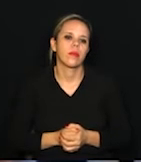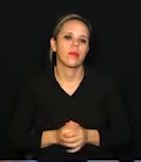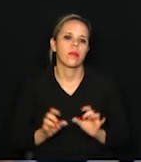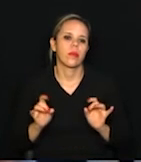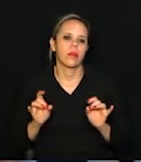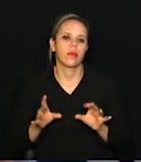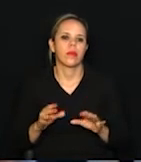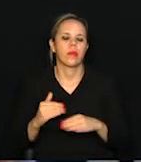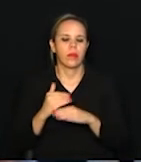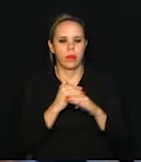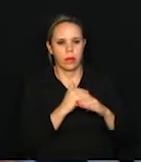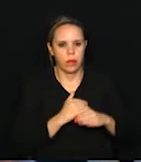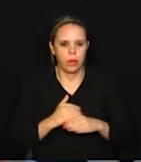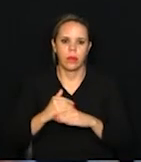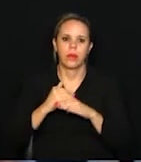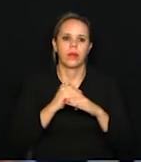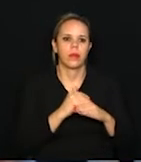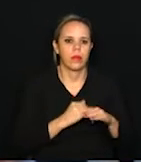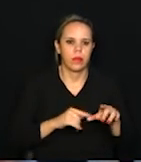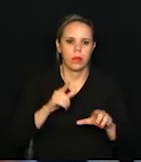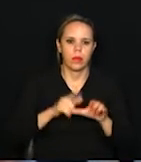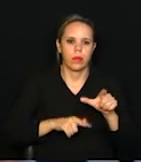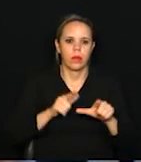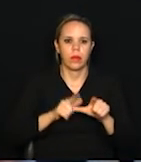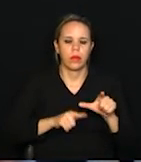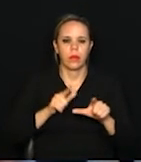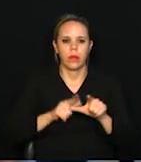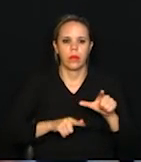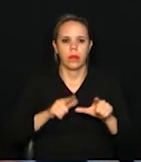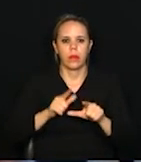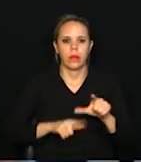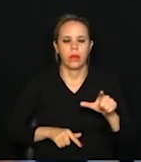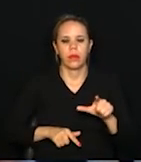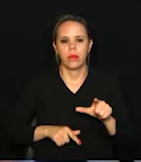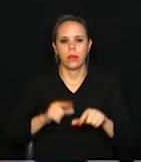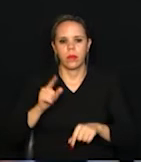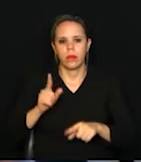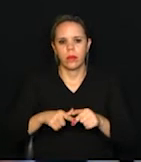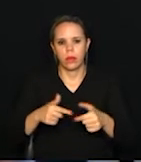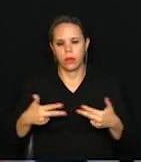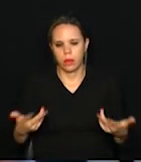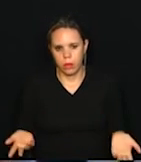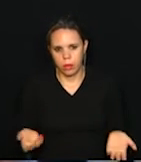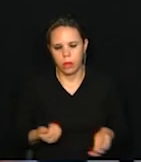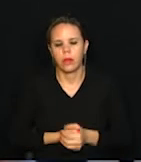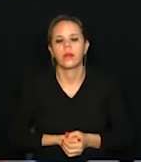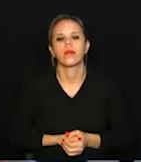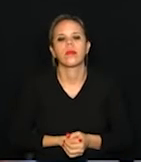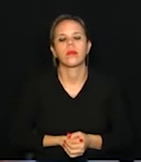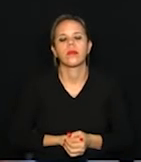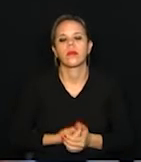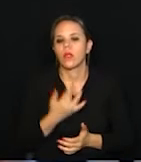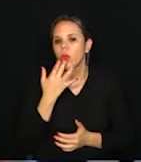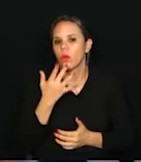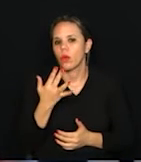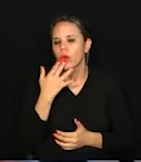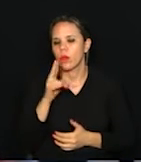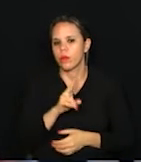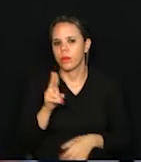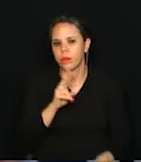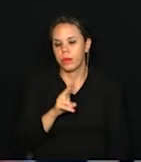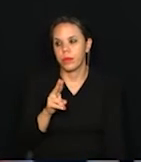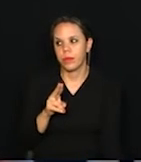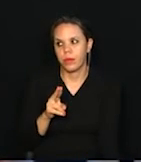a padronização, tamanho de letra, o tipo de fundo, o material, a cor que tem que ser usada.